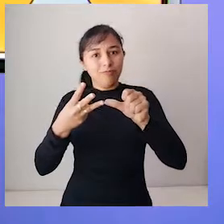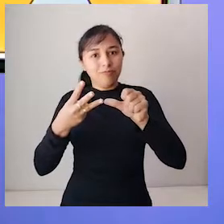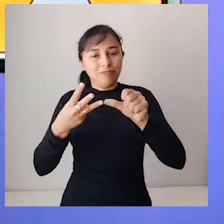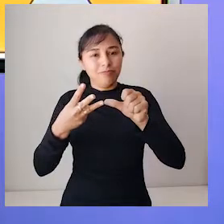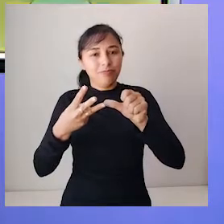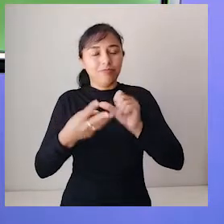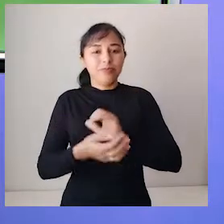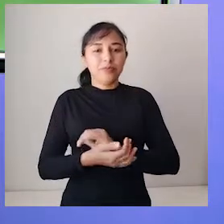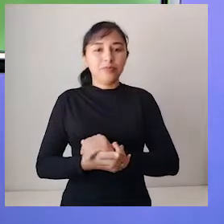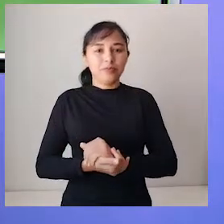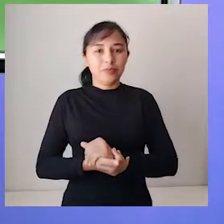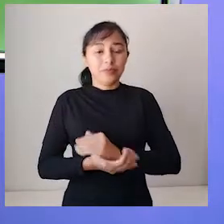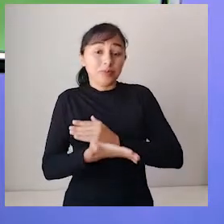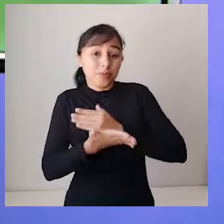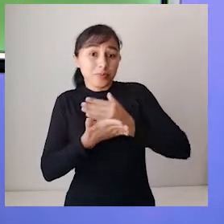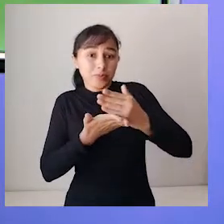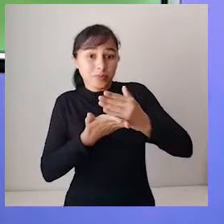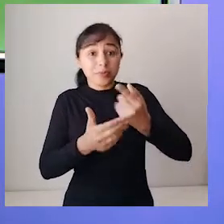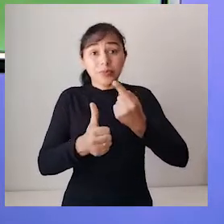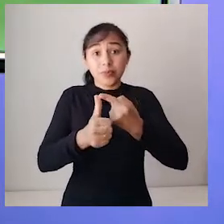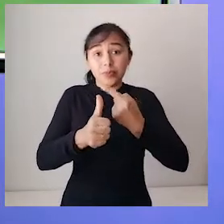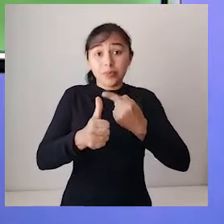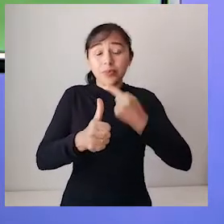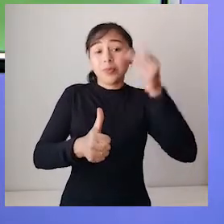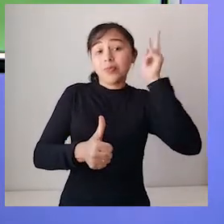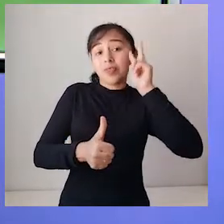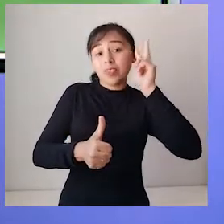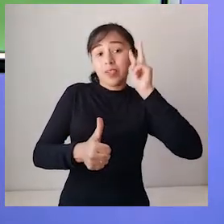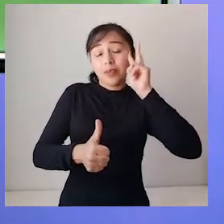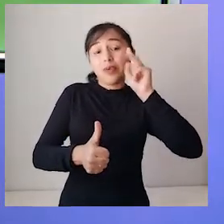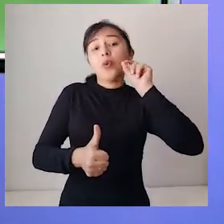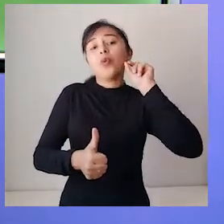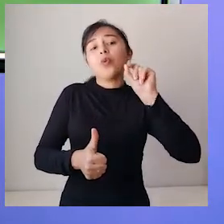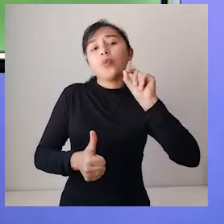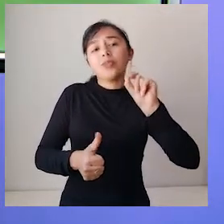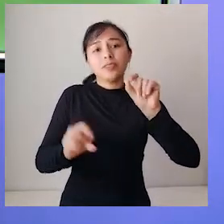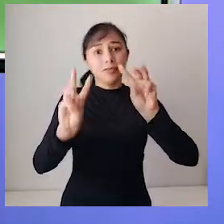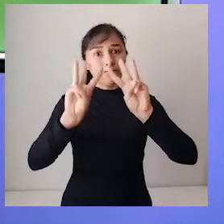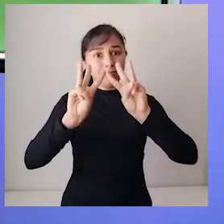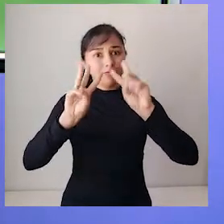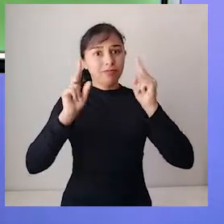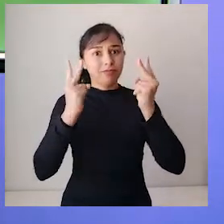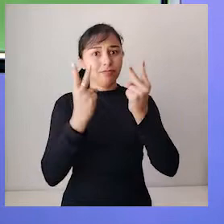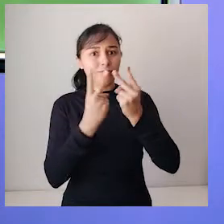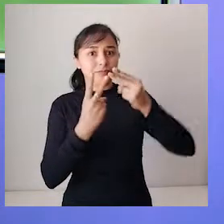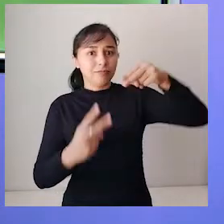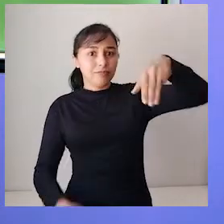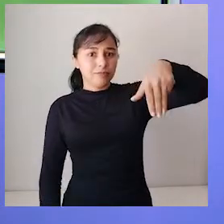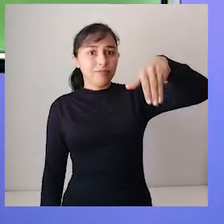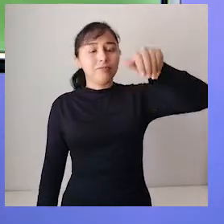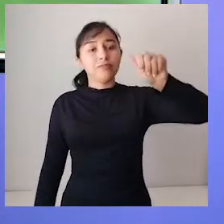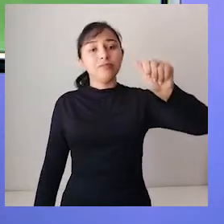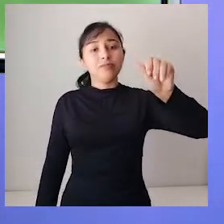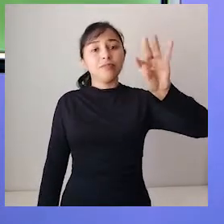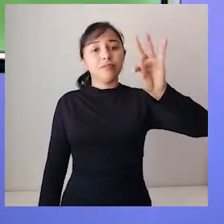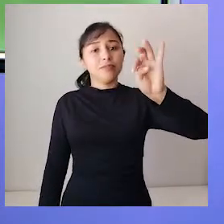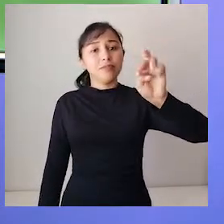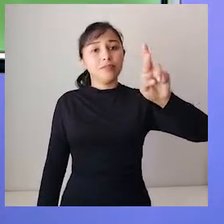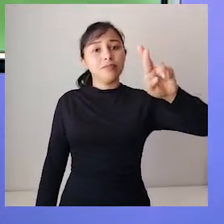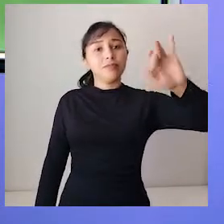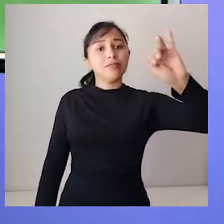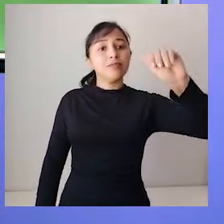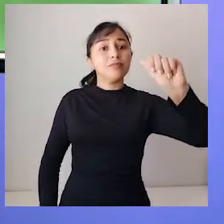físicos. Para começar, nós temos que relembrar o que é matéria, que foi um assunto de uma outra